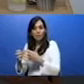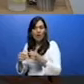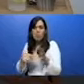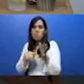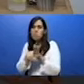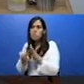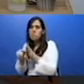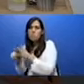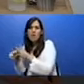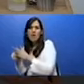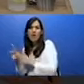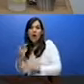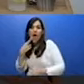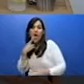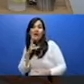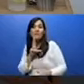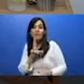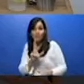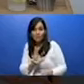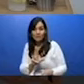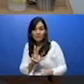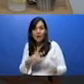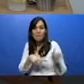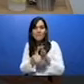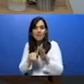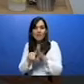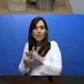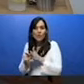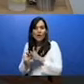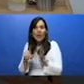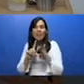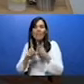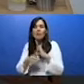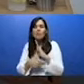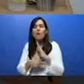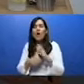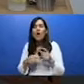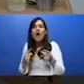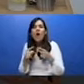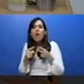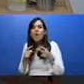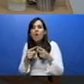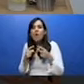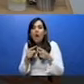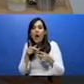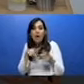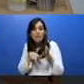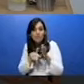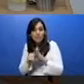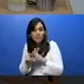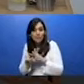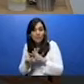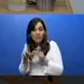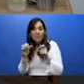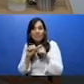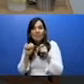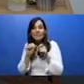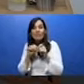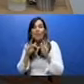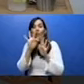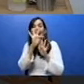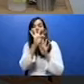perguntas, responder essas perguntas, e de acordo com essas perguntas, iria se montar